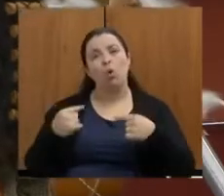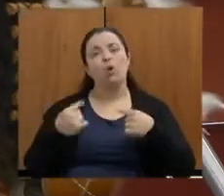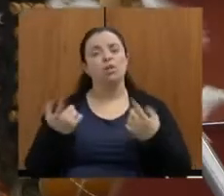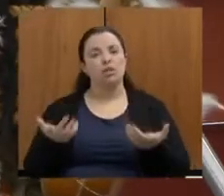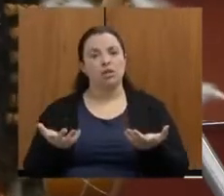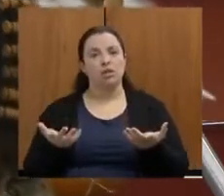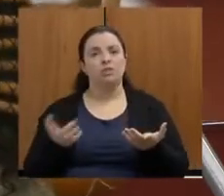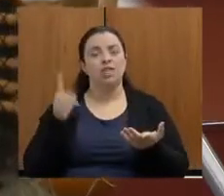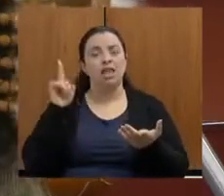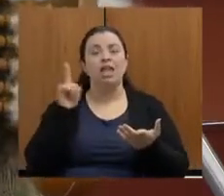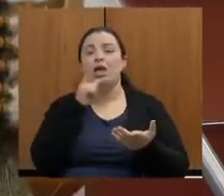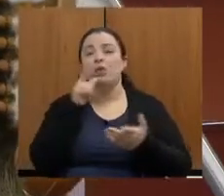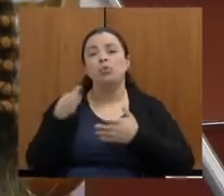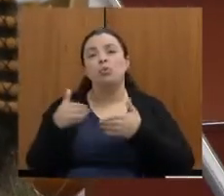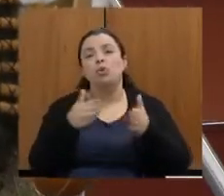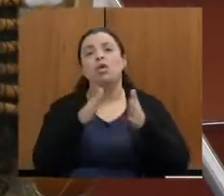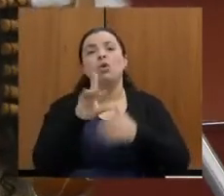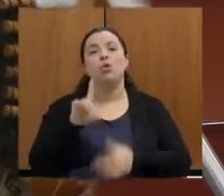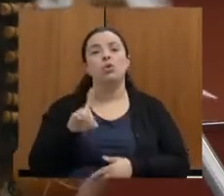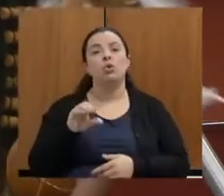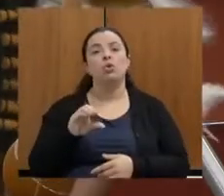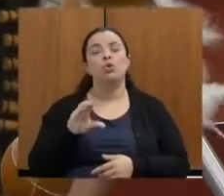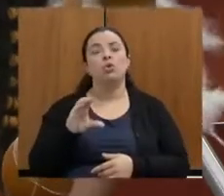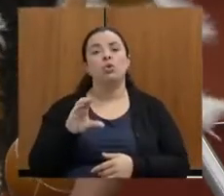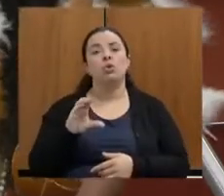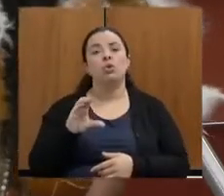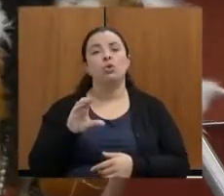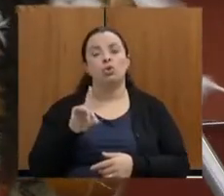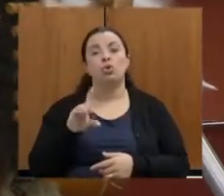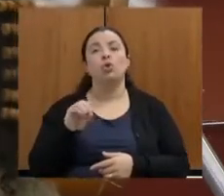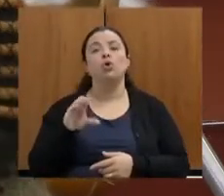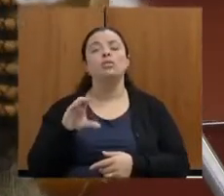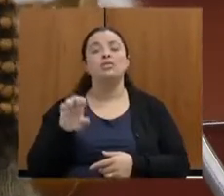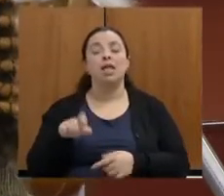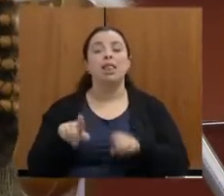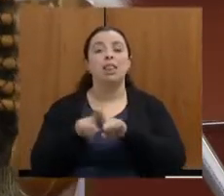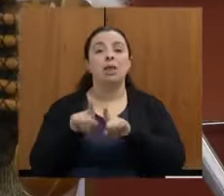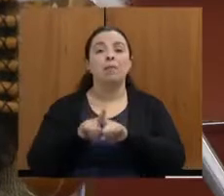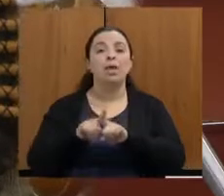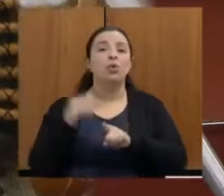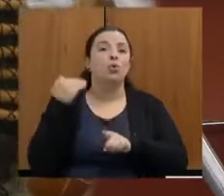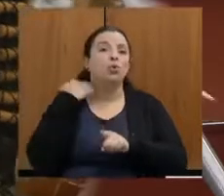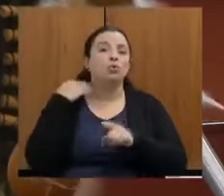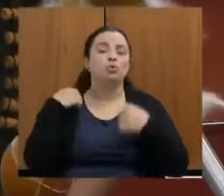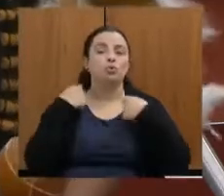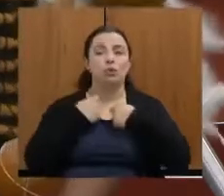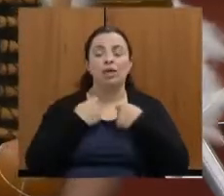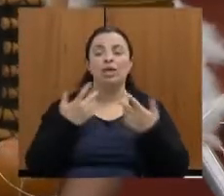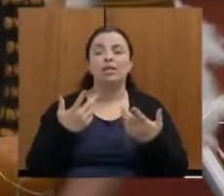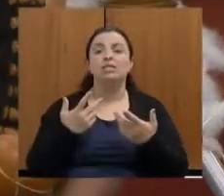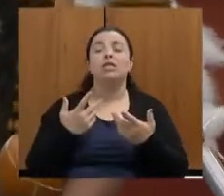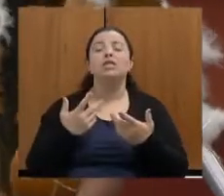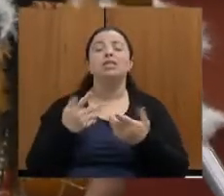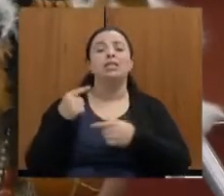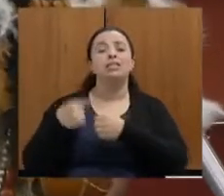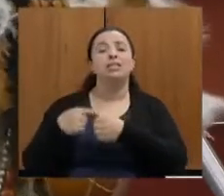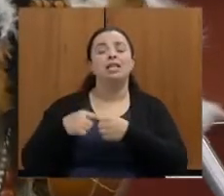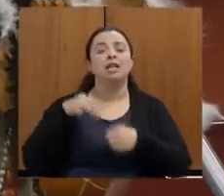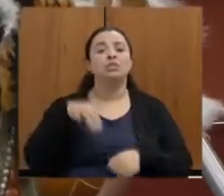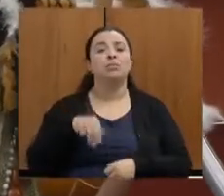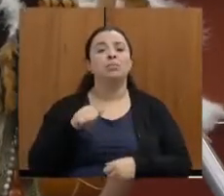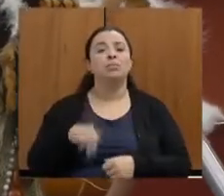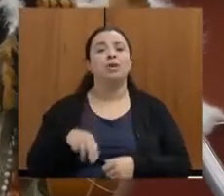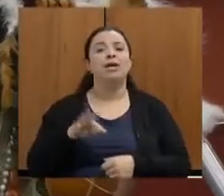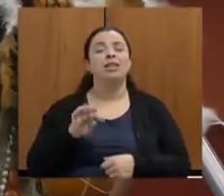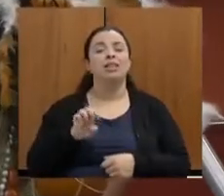vs a né e o juiz de Mantena Então o que acontece a gente teve que nos